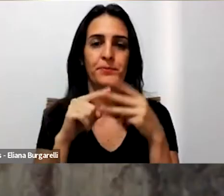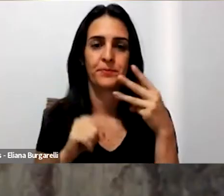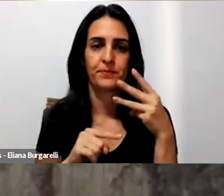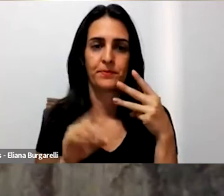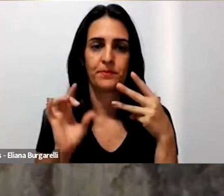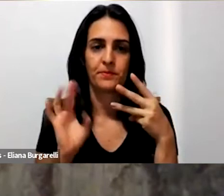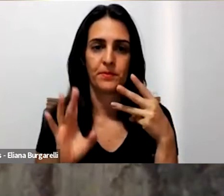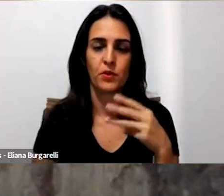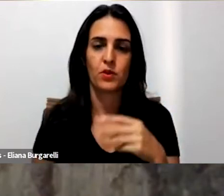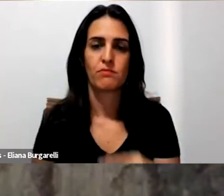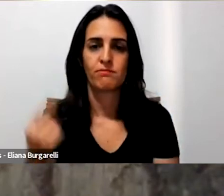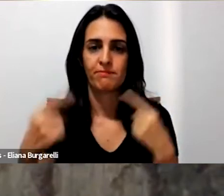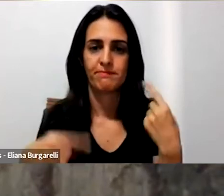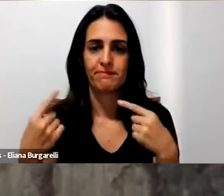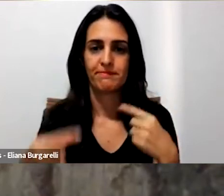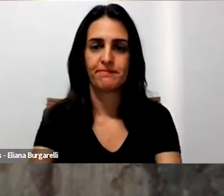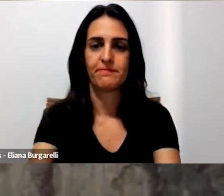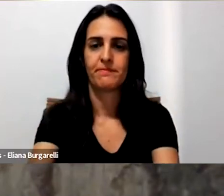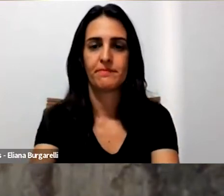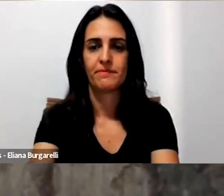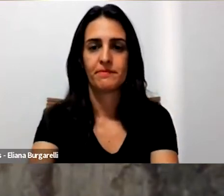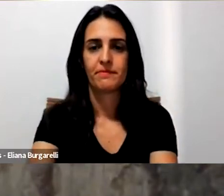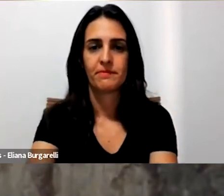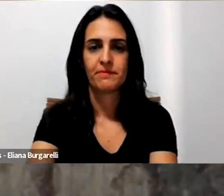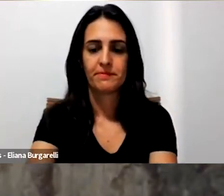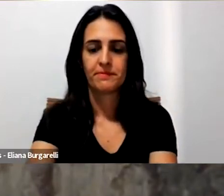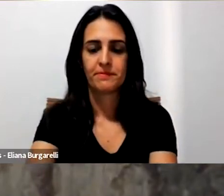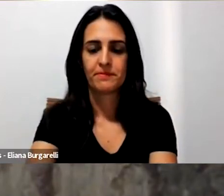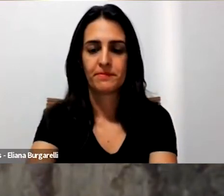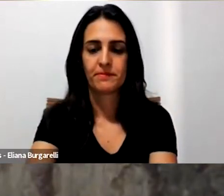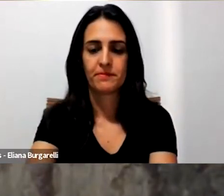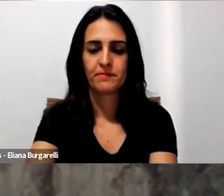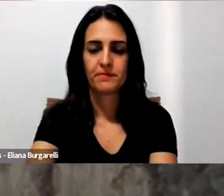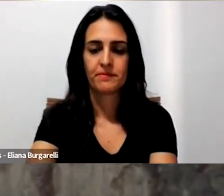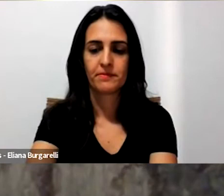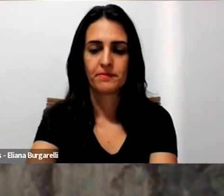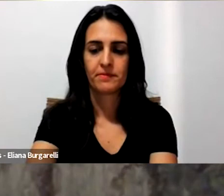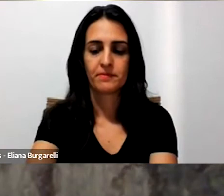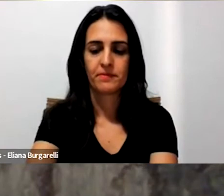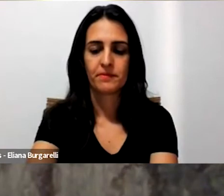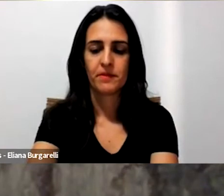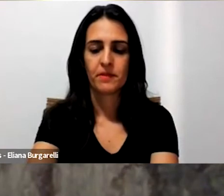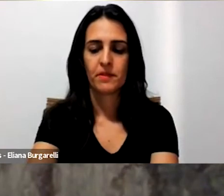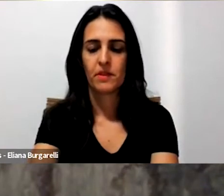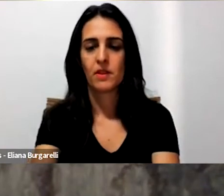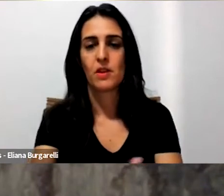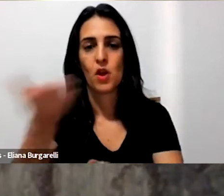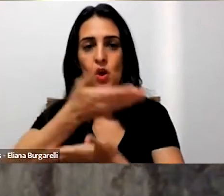aqui para esse debate. A primeira tem a ver com a cooperação regional, a cooperação